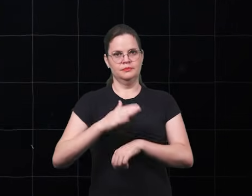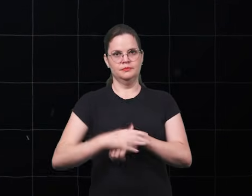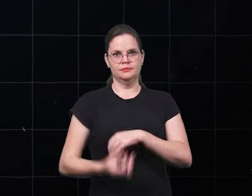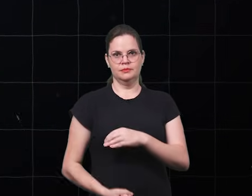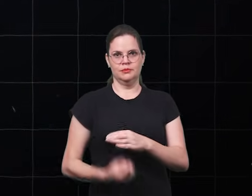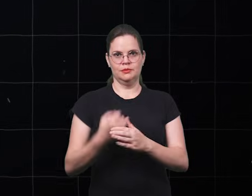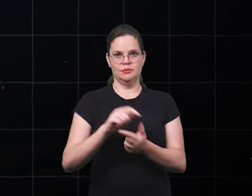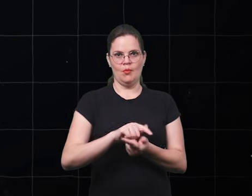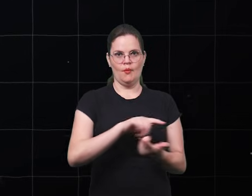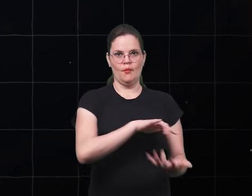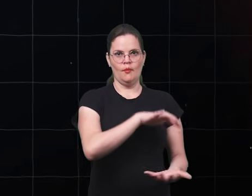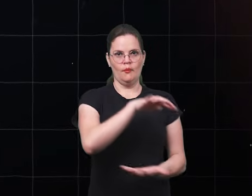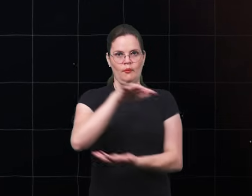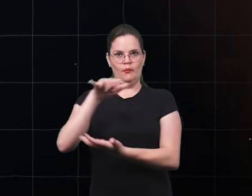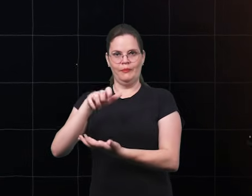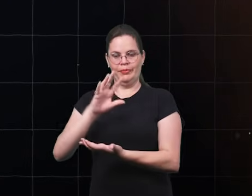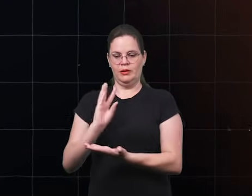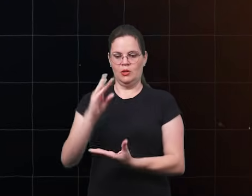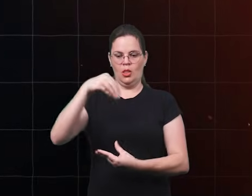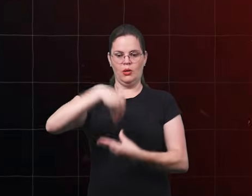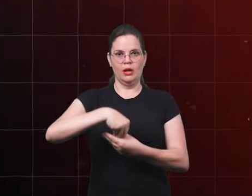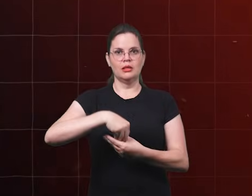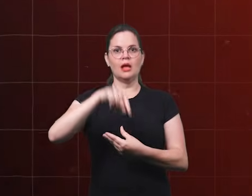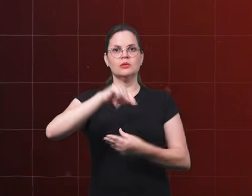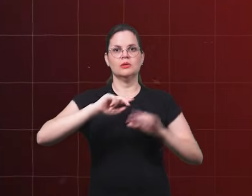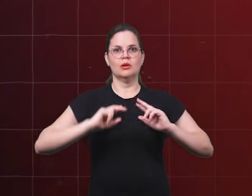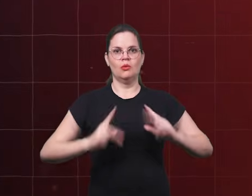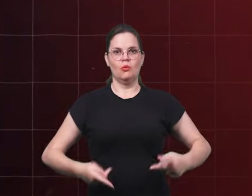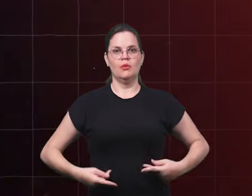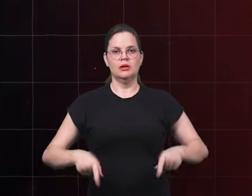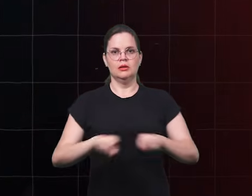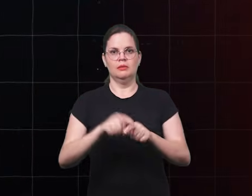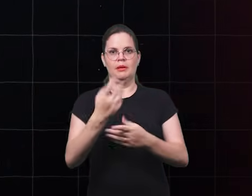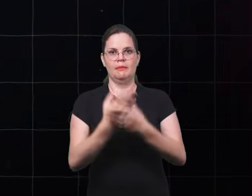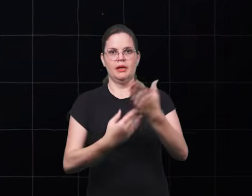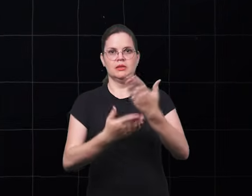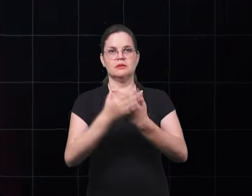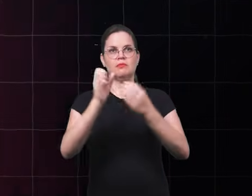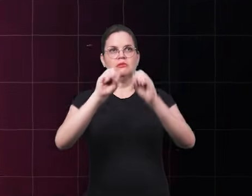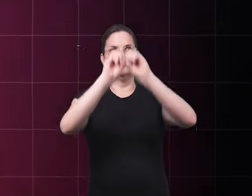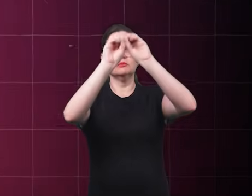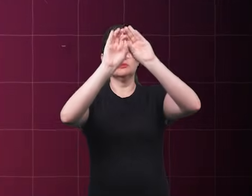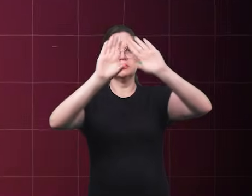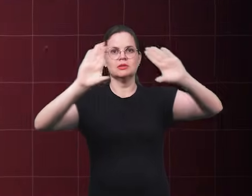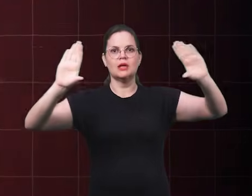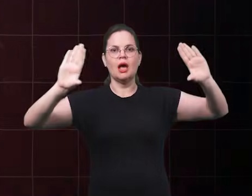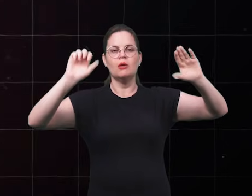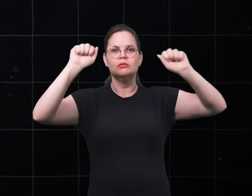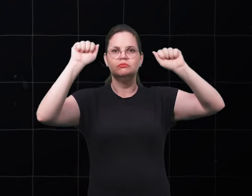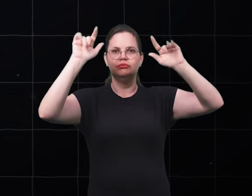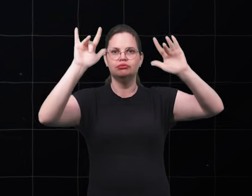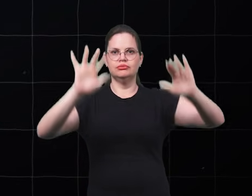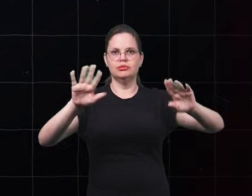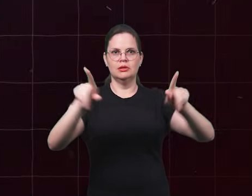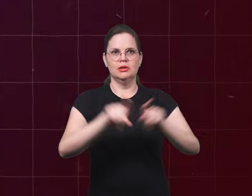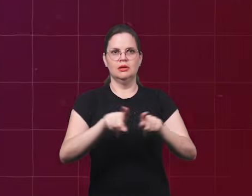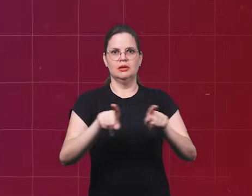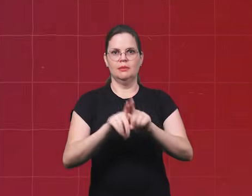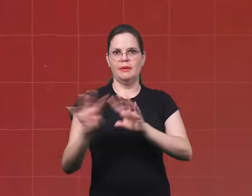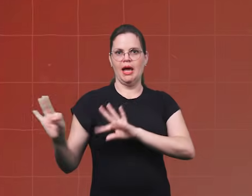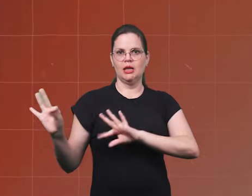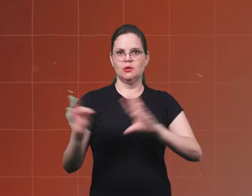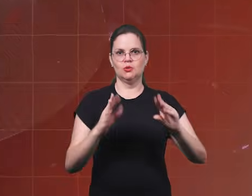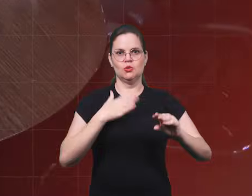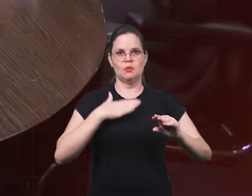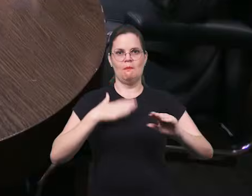o homem. Eu o fiz, as minhas mãos estenderam os céus, e a todos os seus exércitos dei as